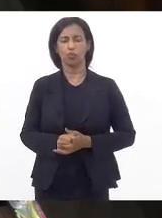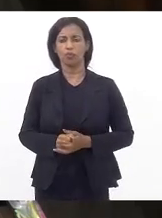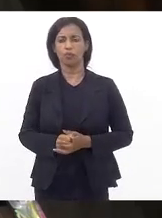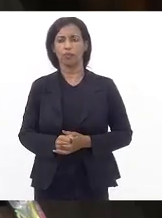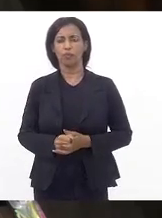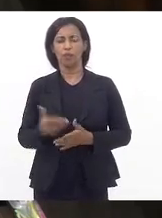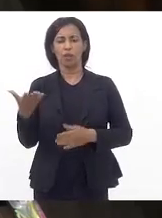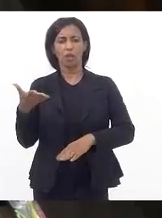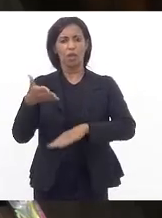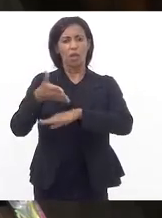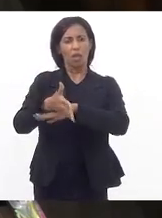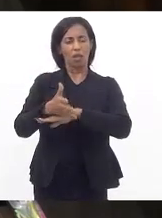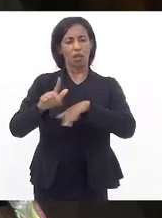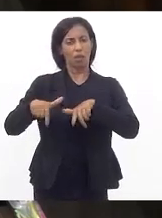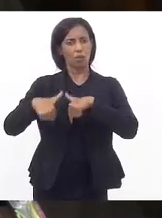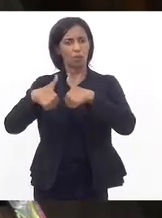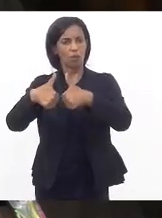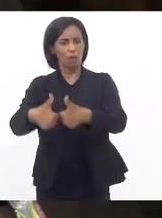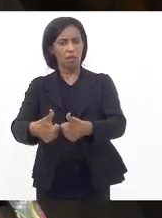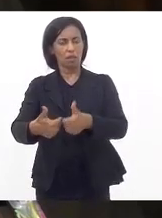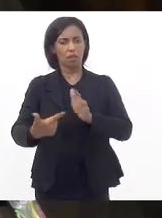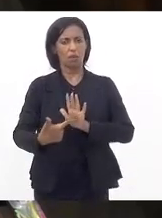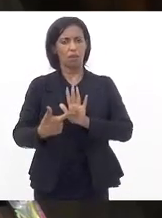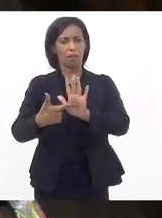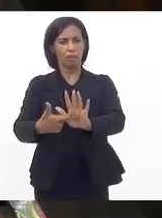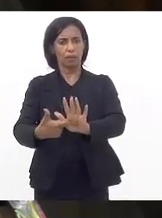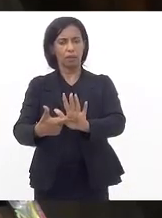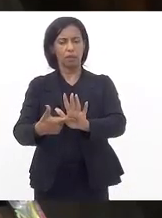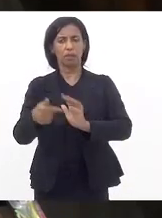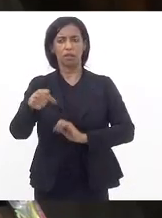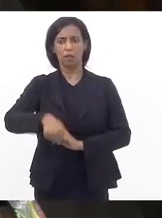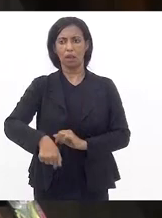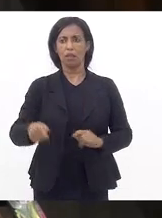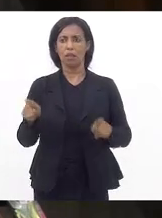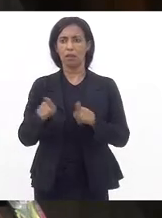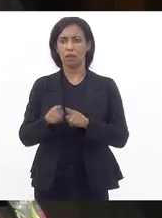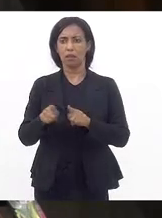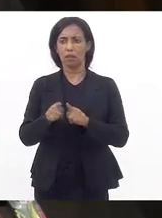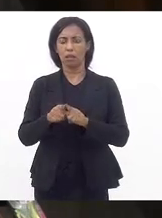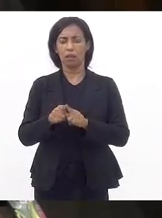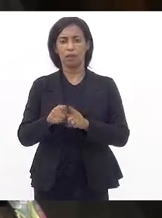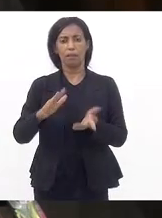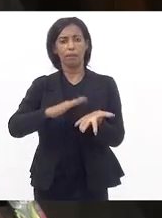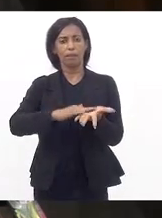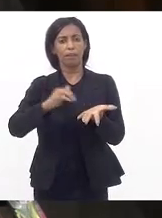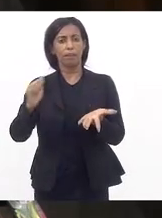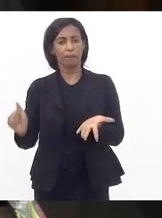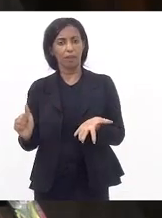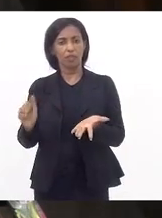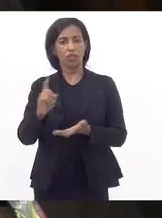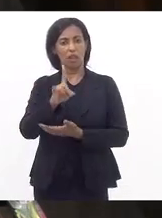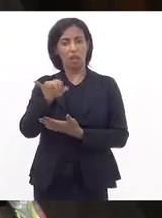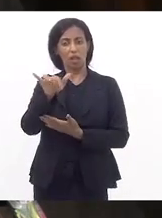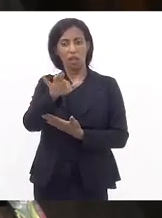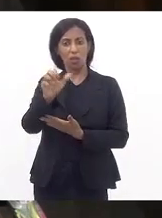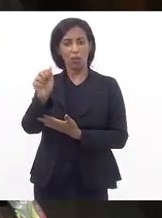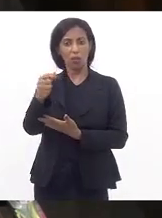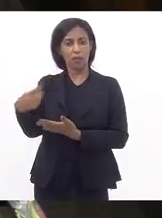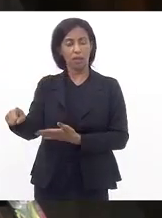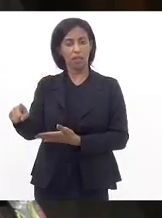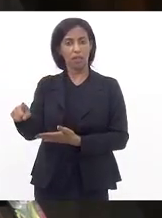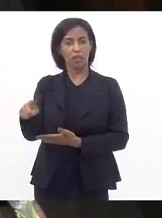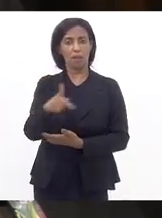Rodrigo entraram com uma ação apresentar o projeto de lei também Rodrigo para tirar a denominação